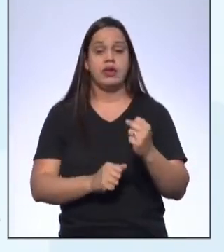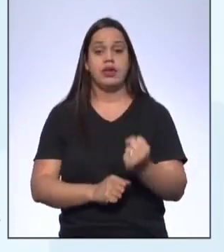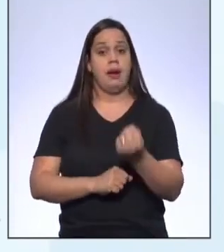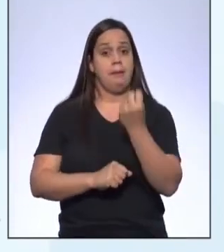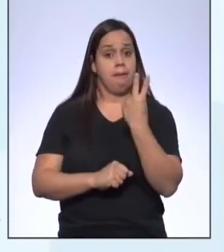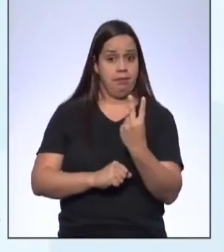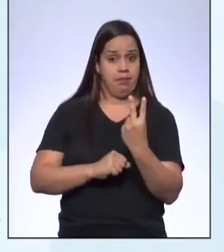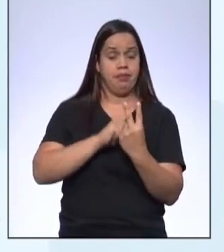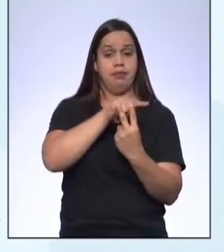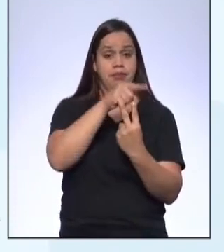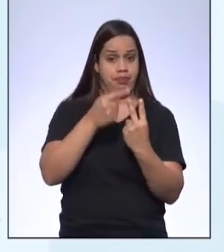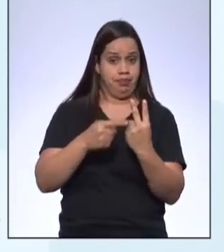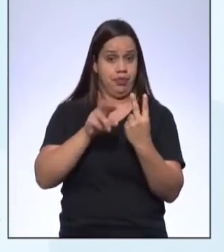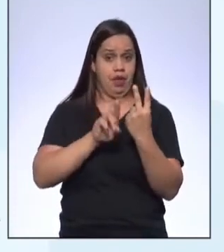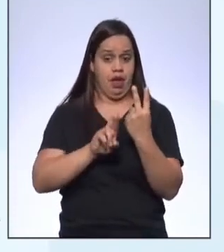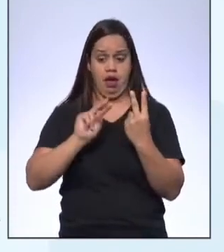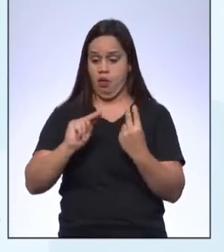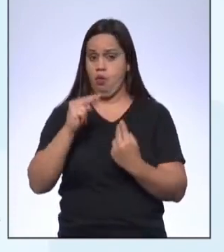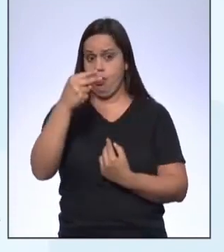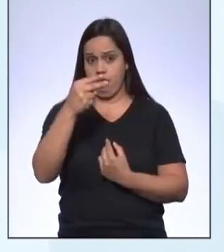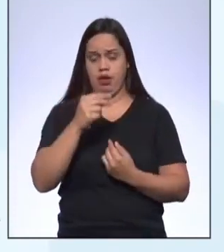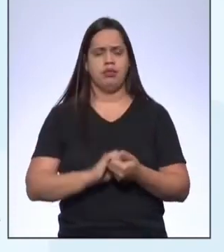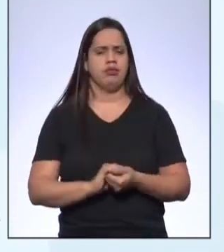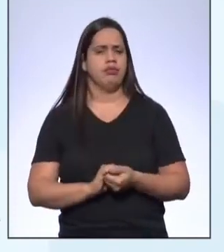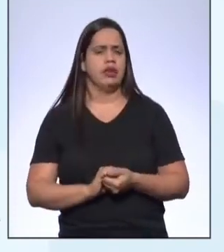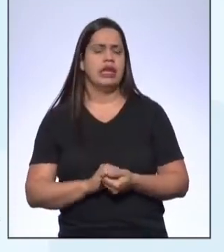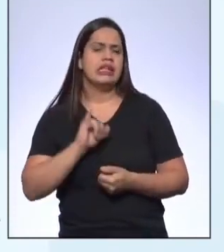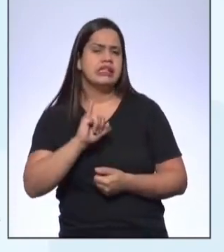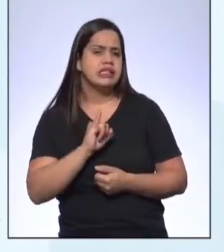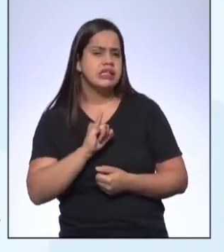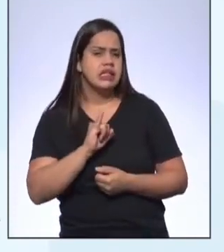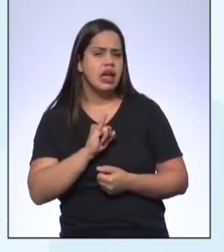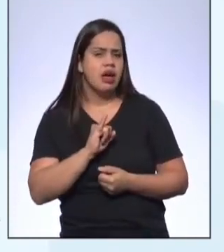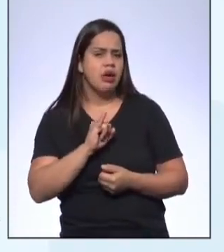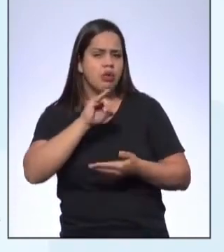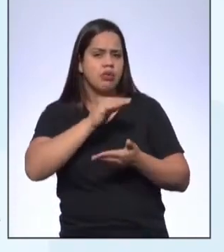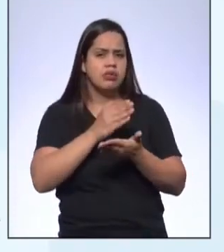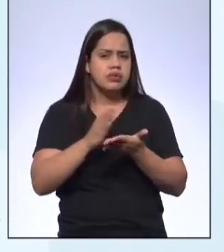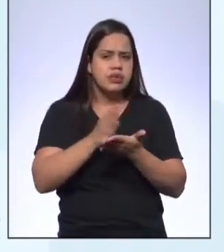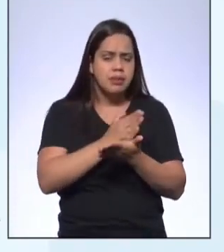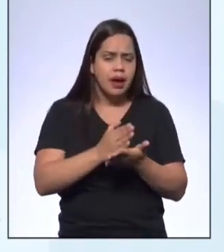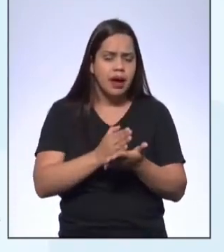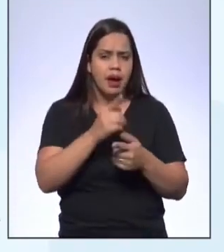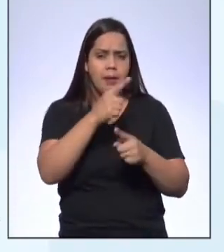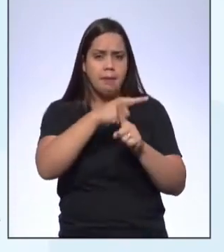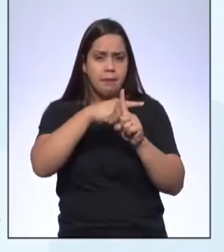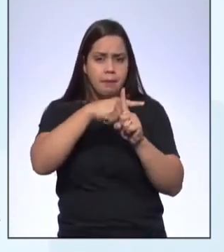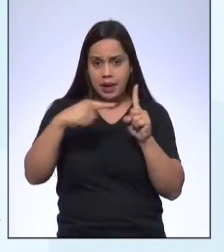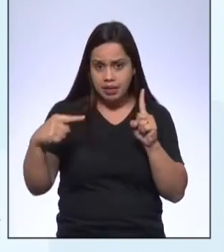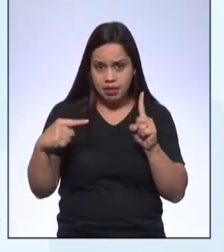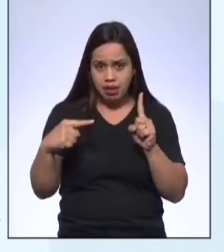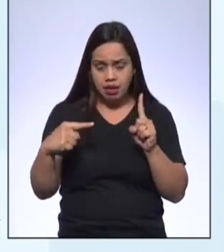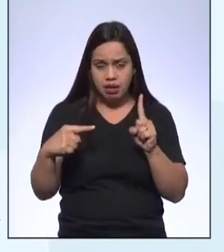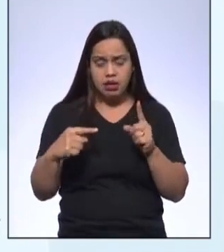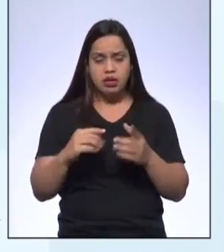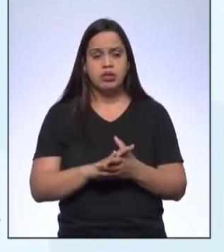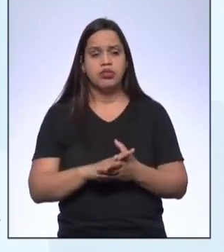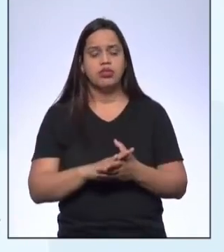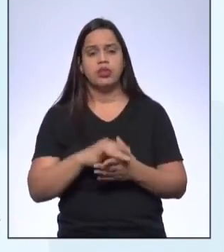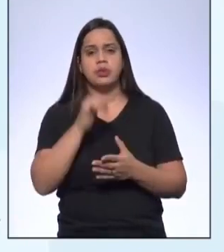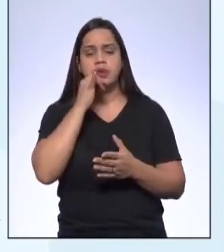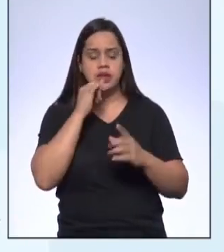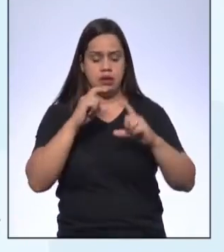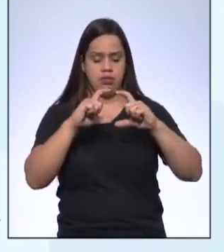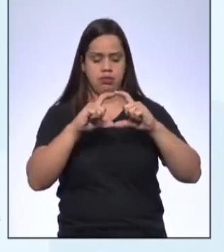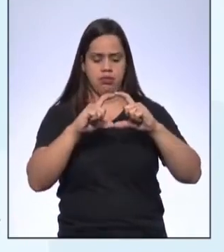penso nessa área total. Se eu pegar metade, então eu penso lá no círculo. Se eu pegar metade do círculo, eu não